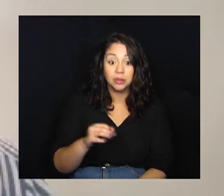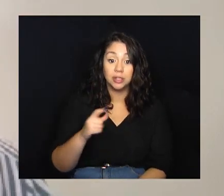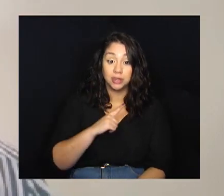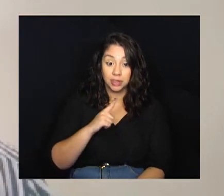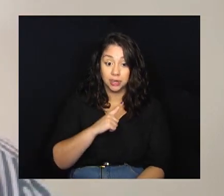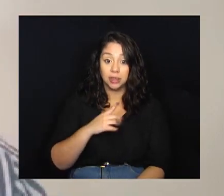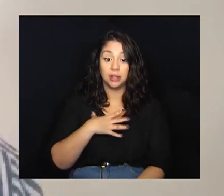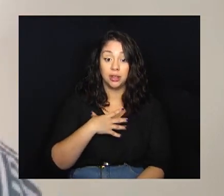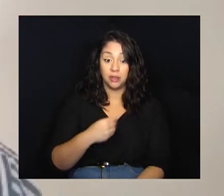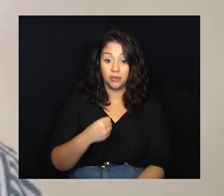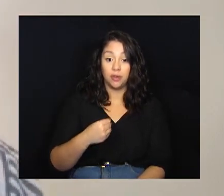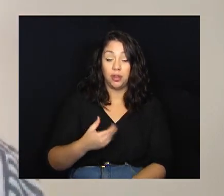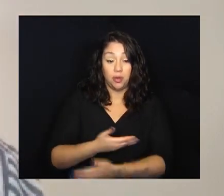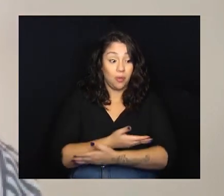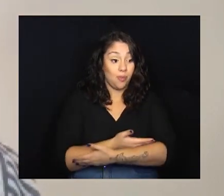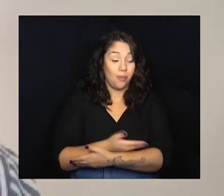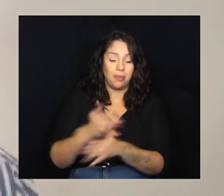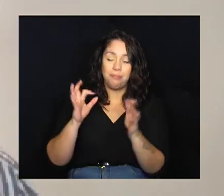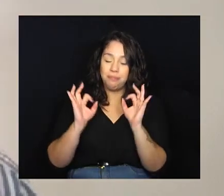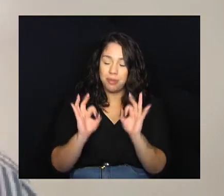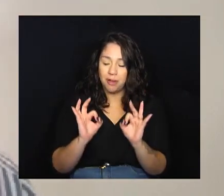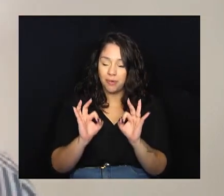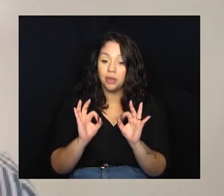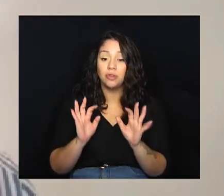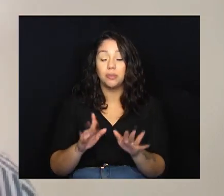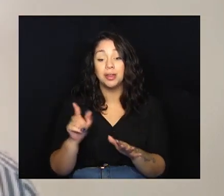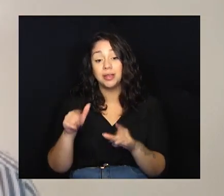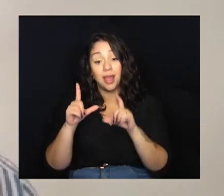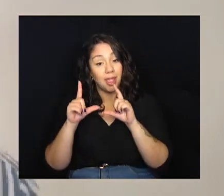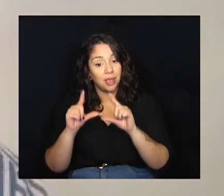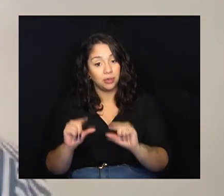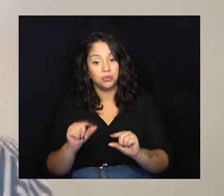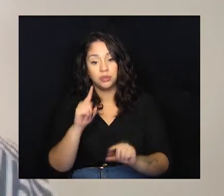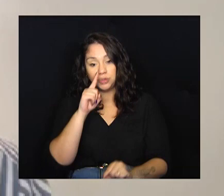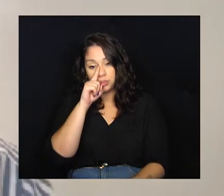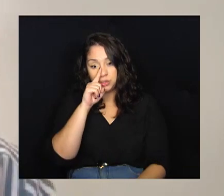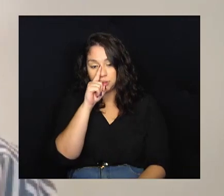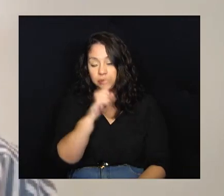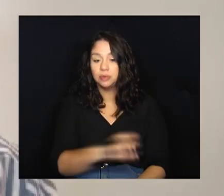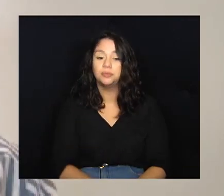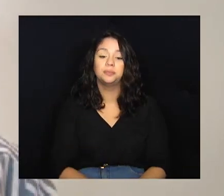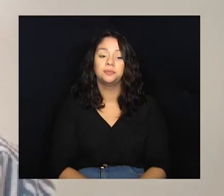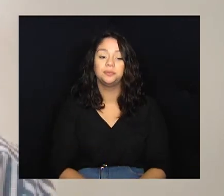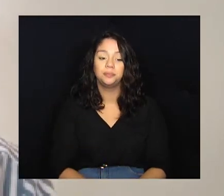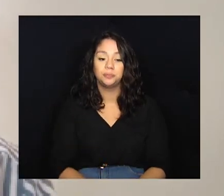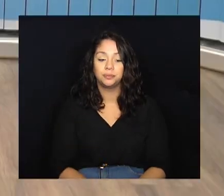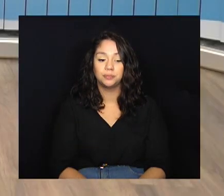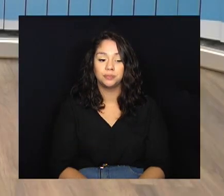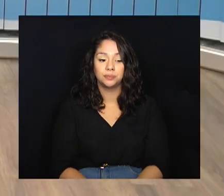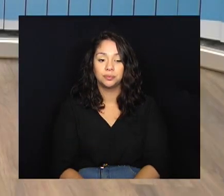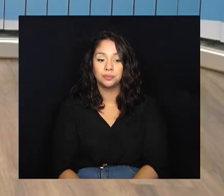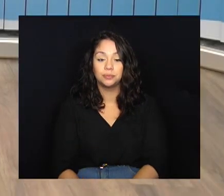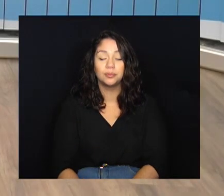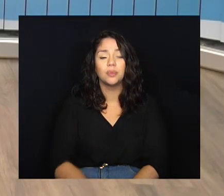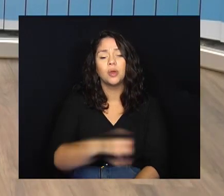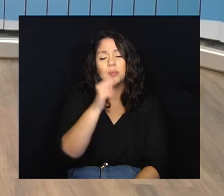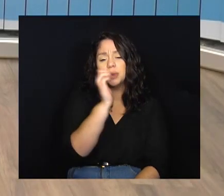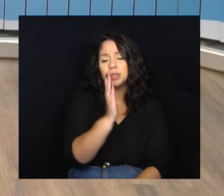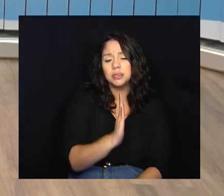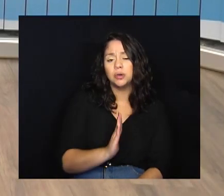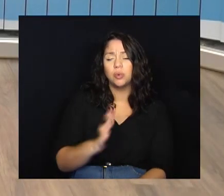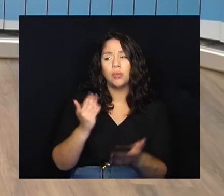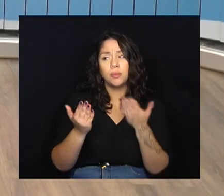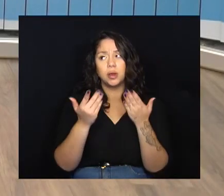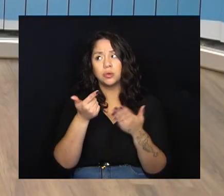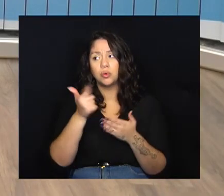perfeito mas lógico a gente tá falando de redução de risco Arthur o Brasil comparado com outros países tem